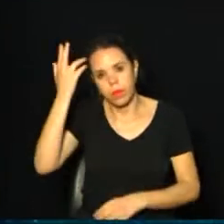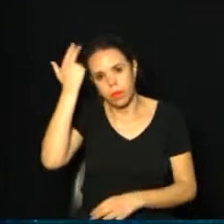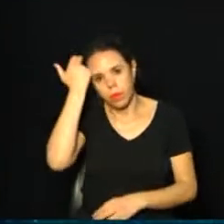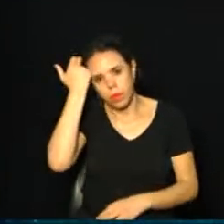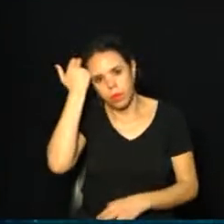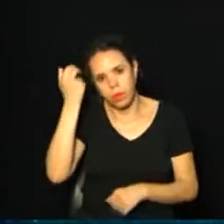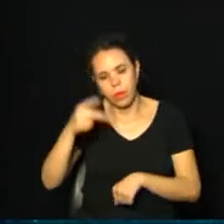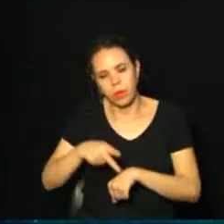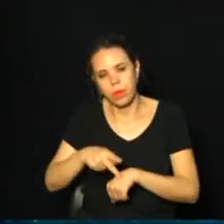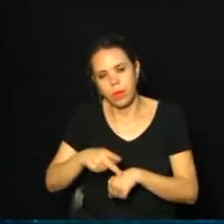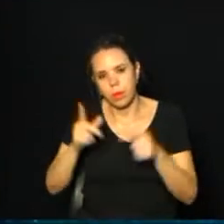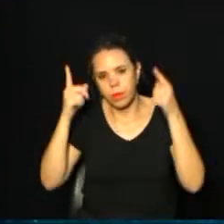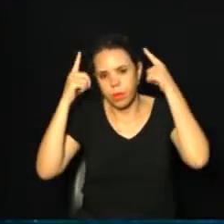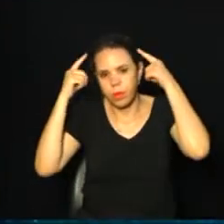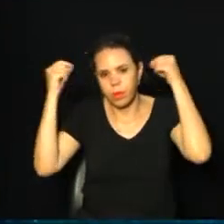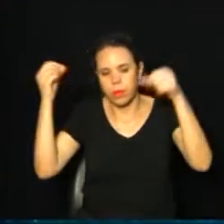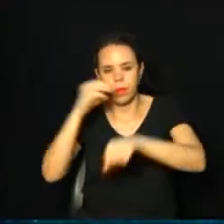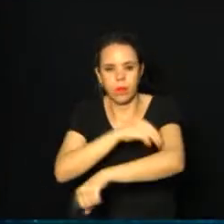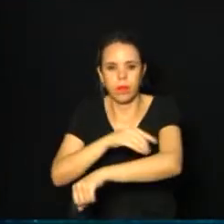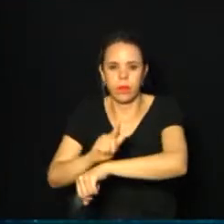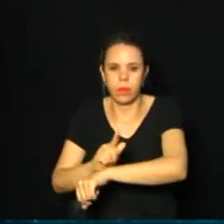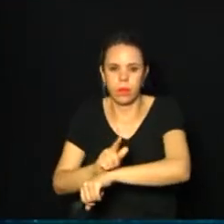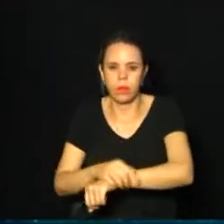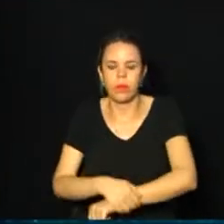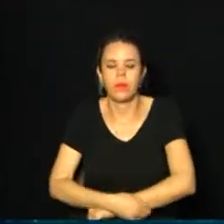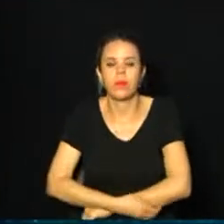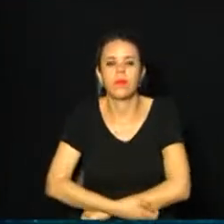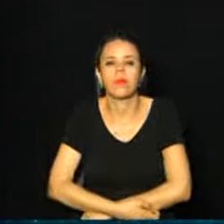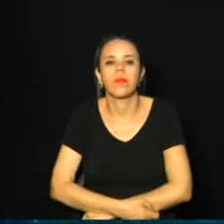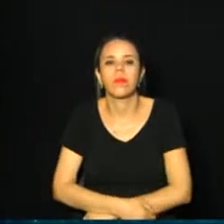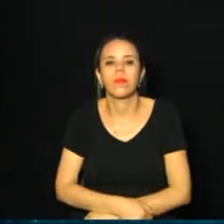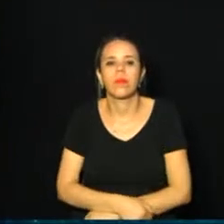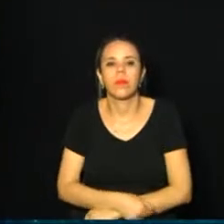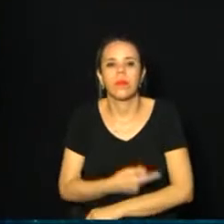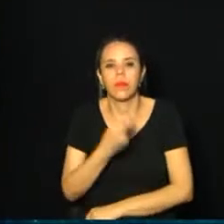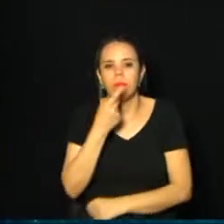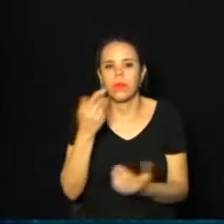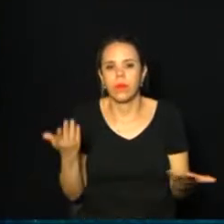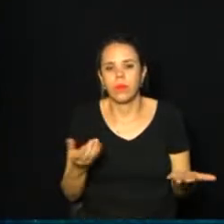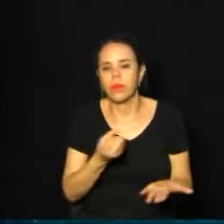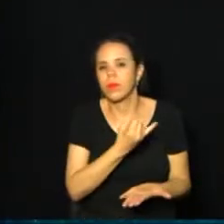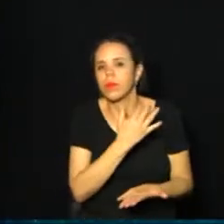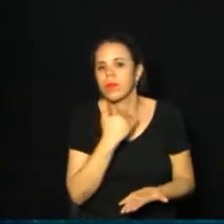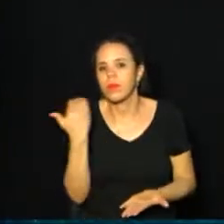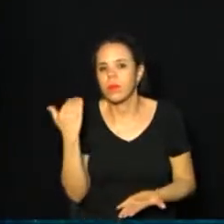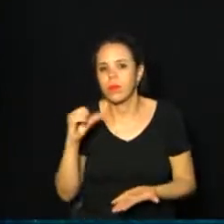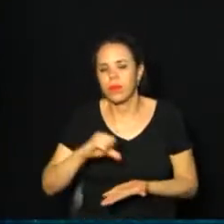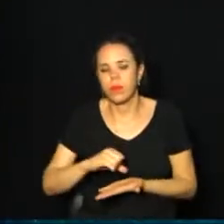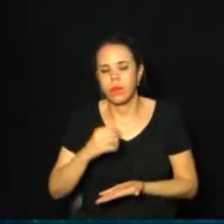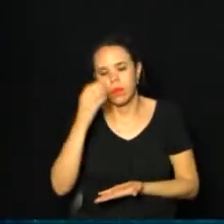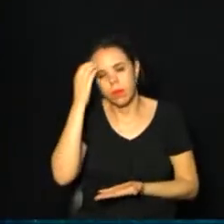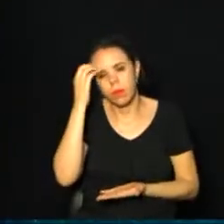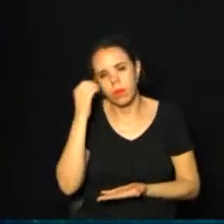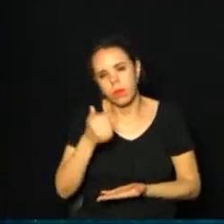Engenheiro Coelho, Pedreira, Olambra e Morungaba. Vamos falar agora dos óbitos em nossa região.